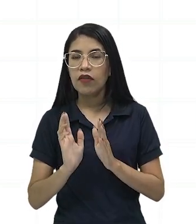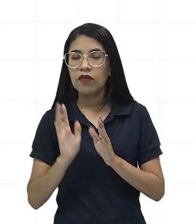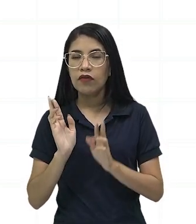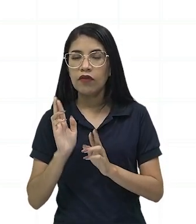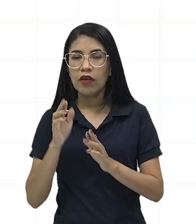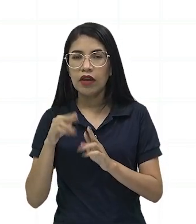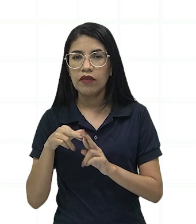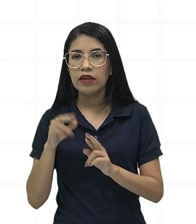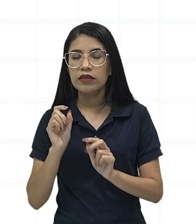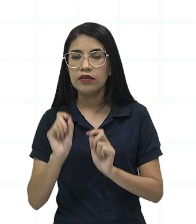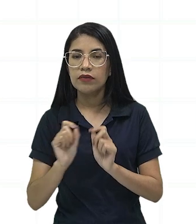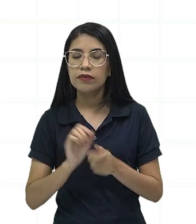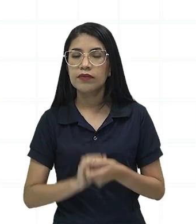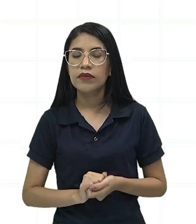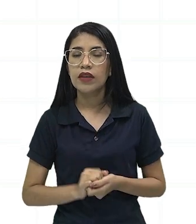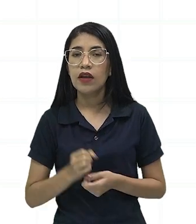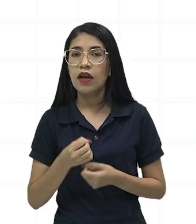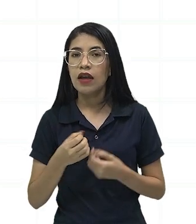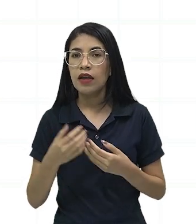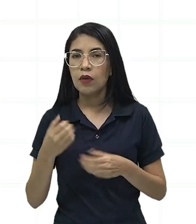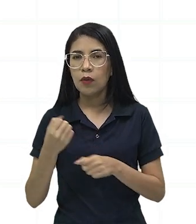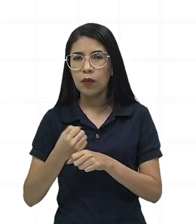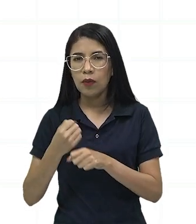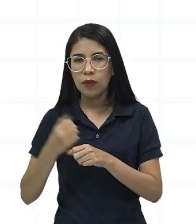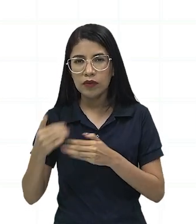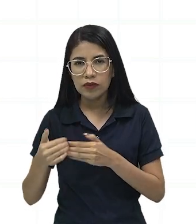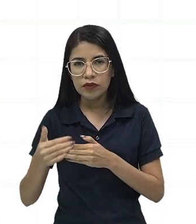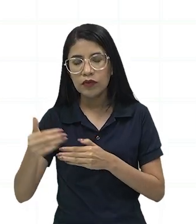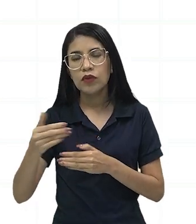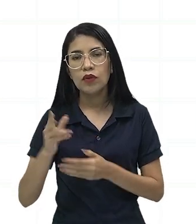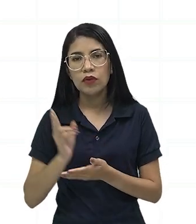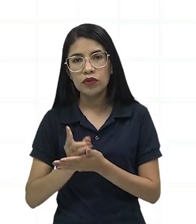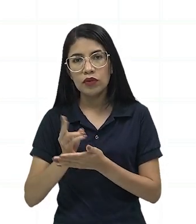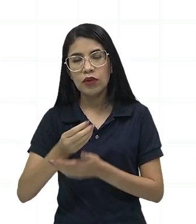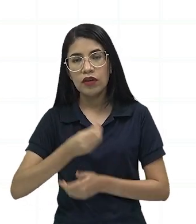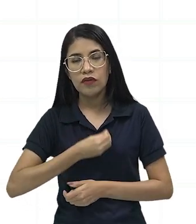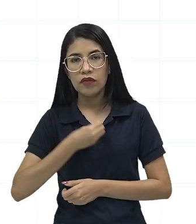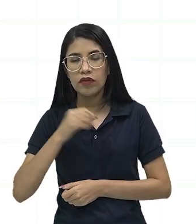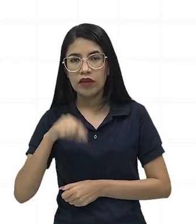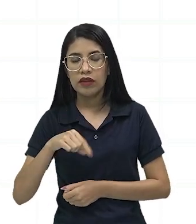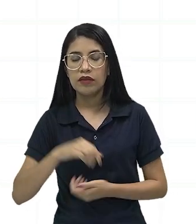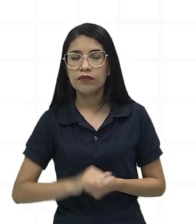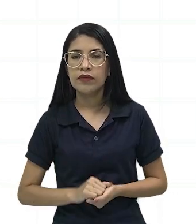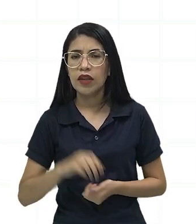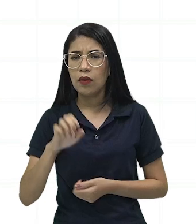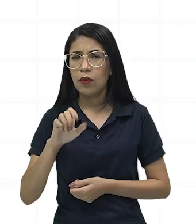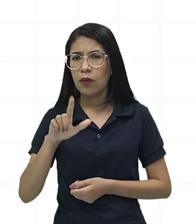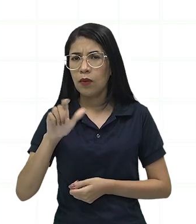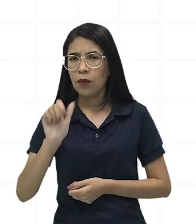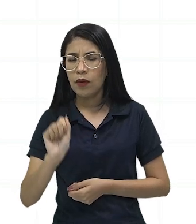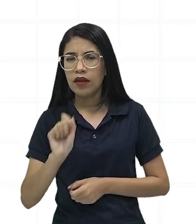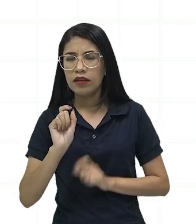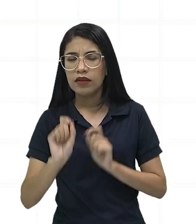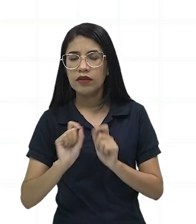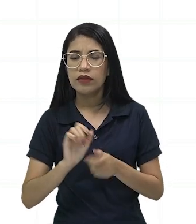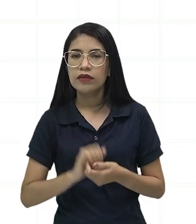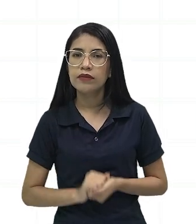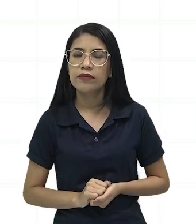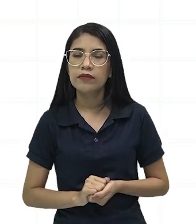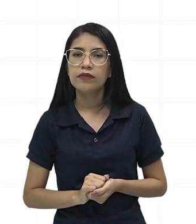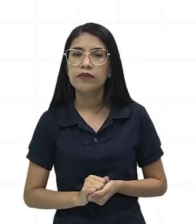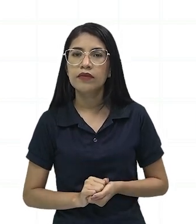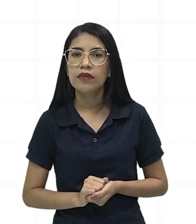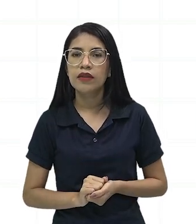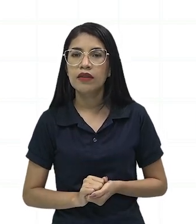tempo ainda estaremos aqui. Aí você vai olhar esse ela. Ela quem? Quem é que é o elemento que definirá por